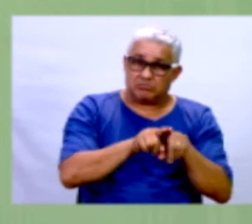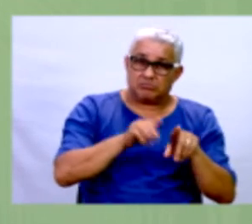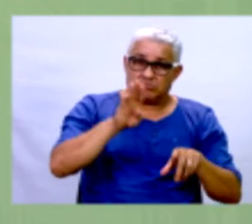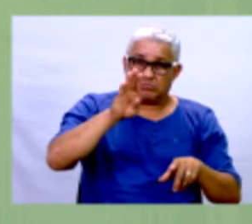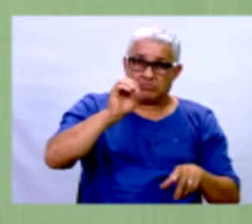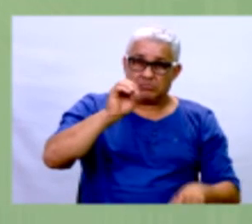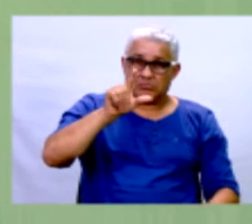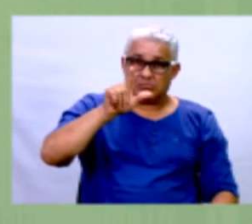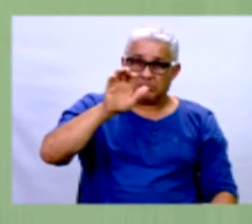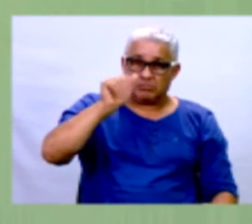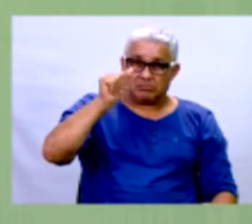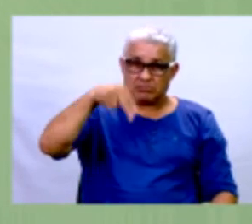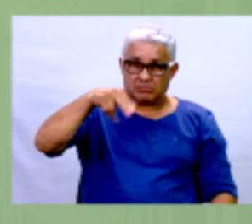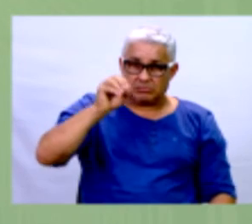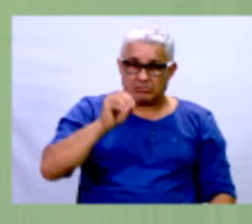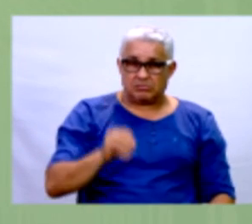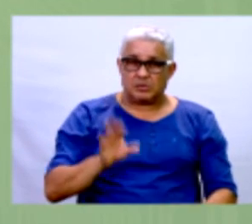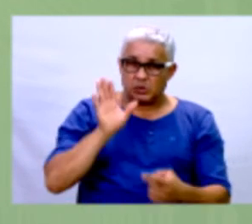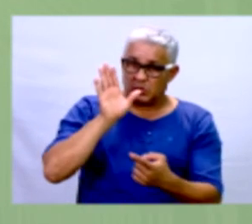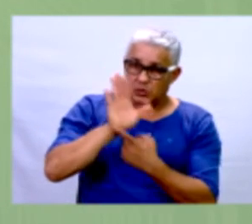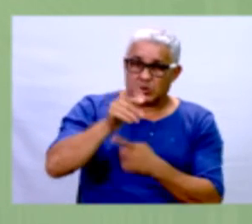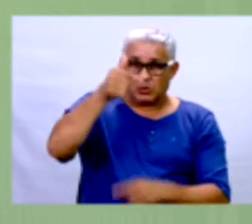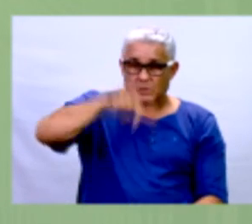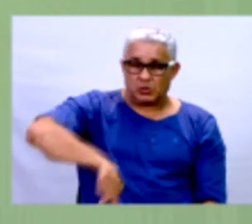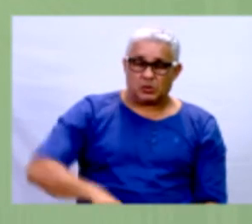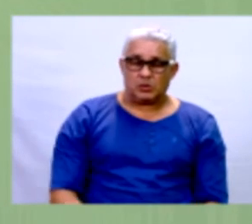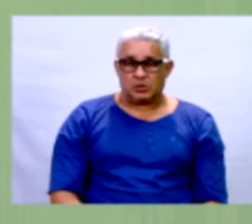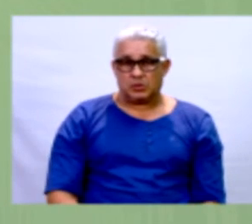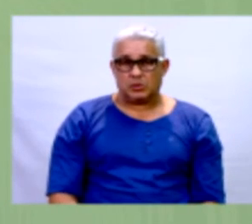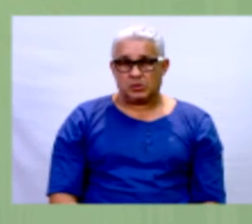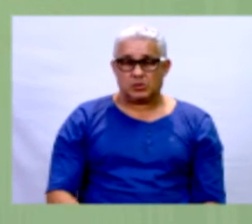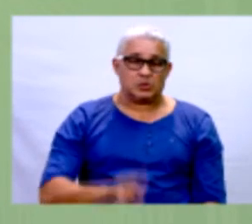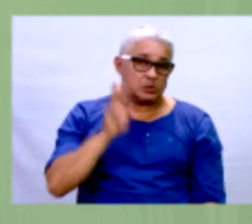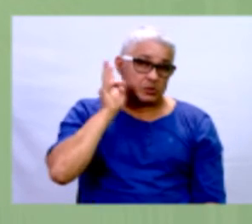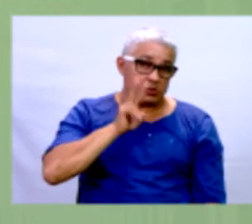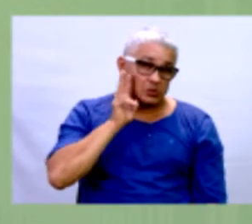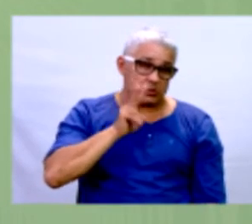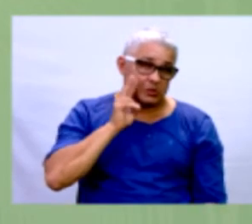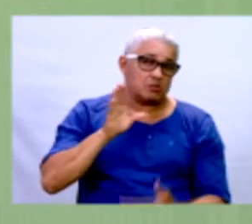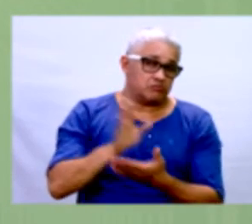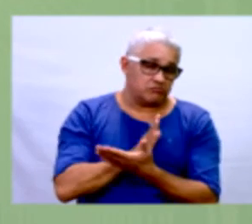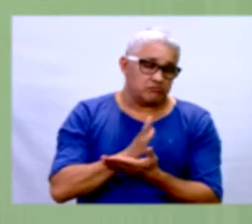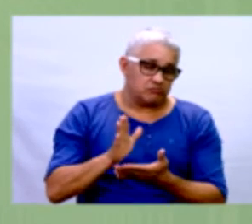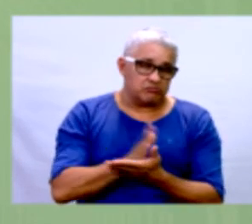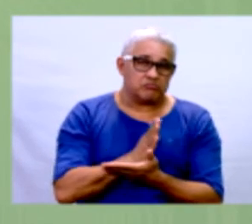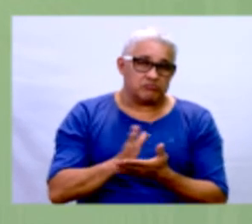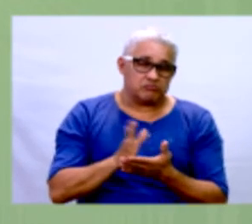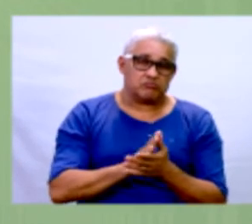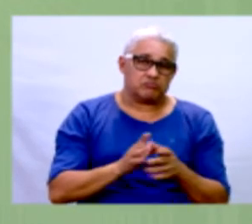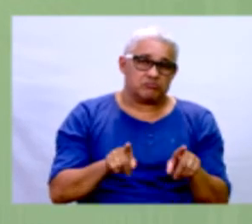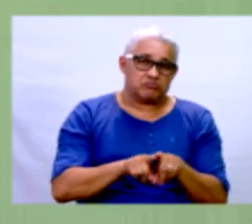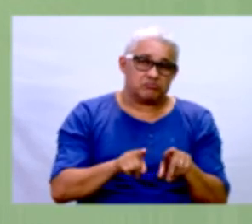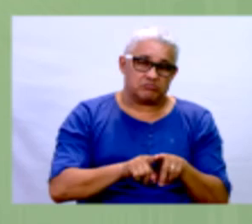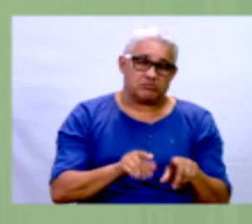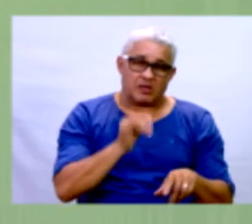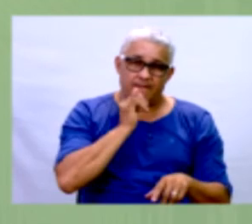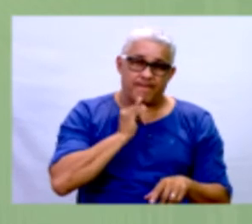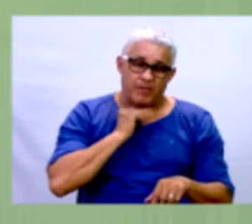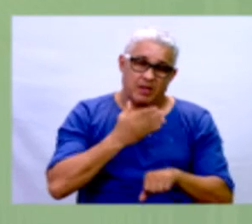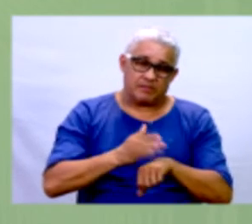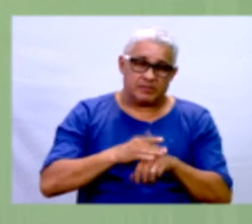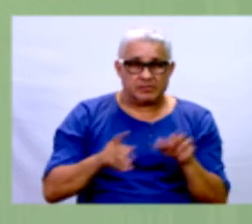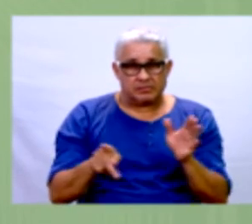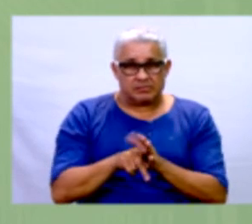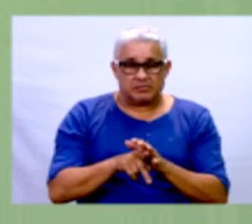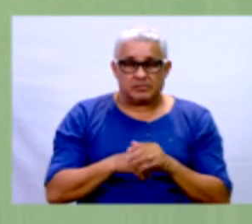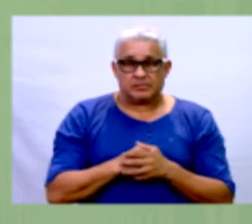né? Aí a gente vai apresentar aqui novamente para vocês relembrarem algumas situações aí, alguns exemplos na prática, né?